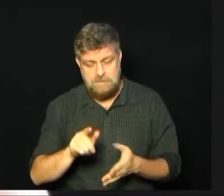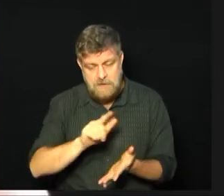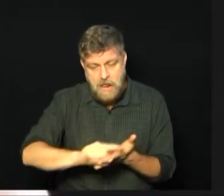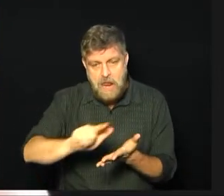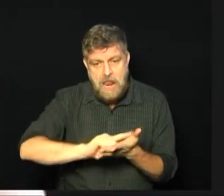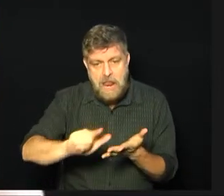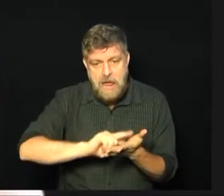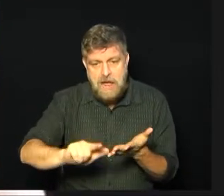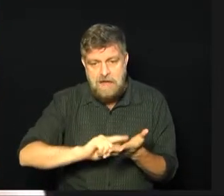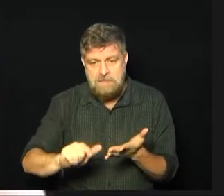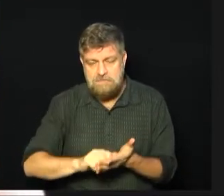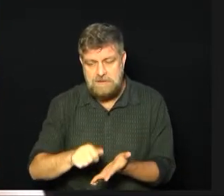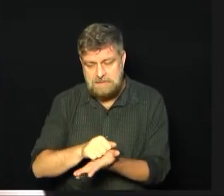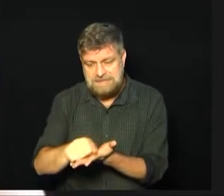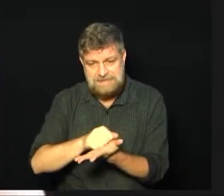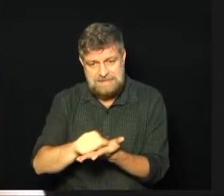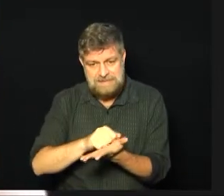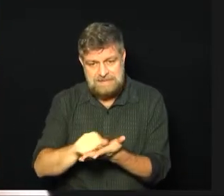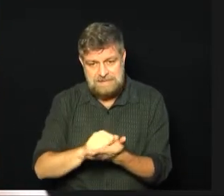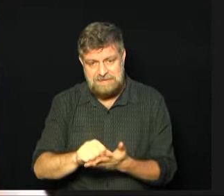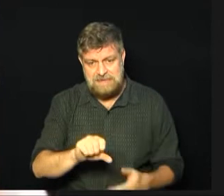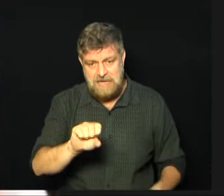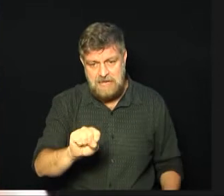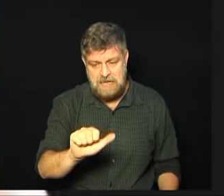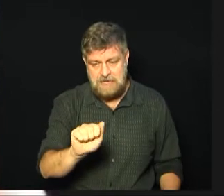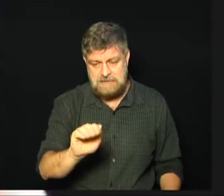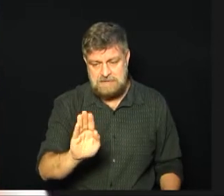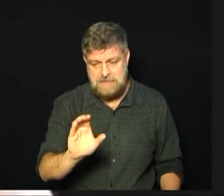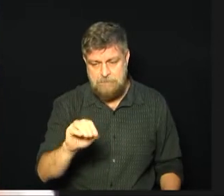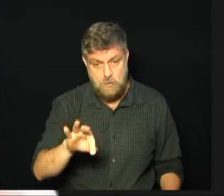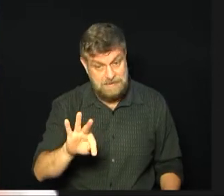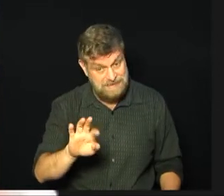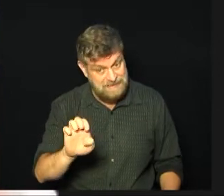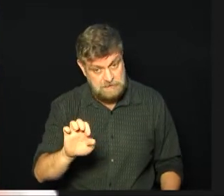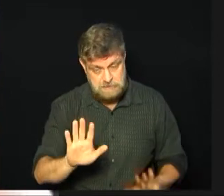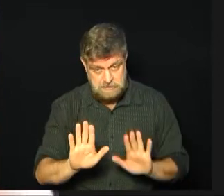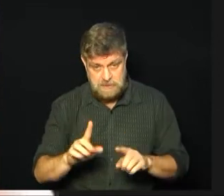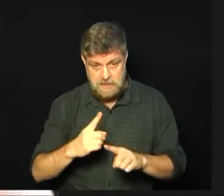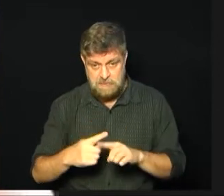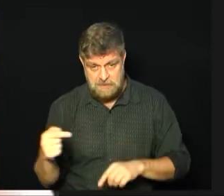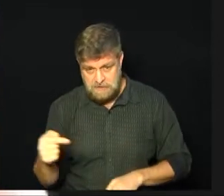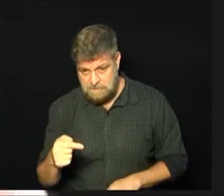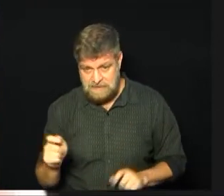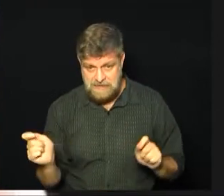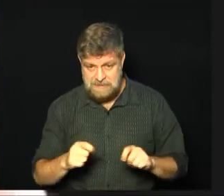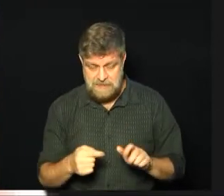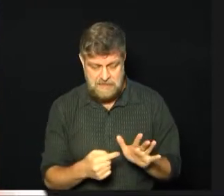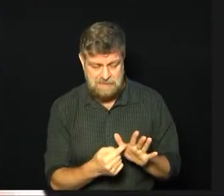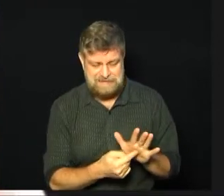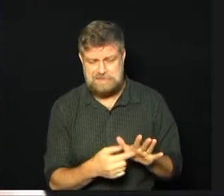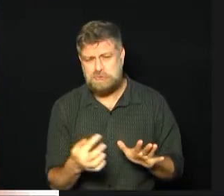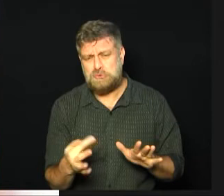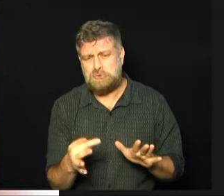e sabão eu digo sabonete, né? Mas porque isso pode acabar infeccionando. E